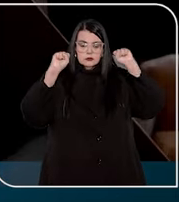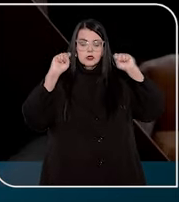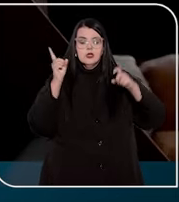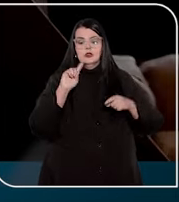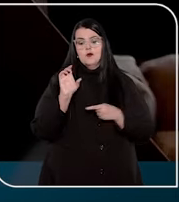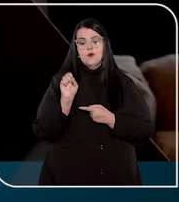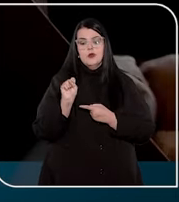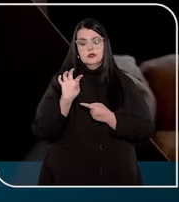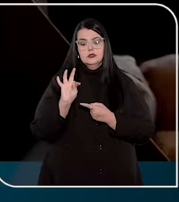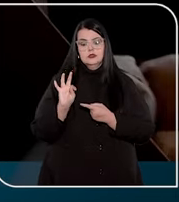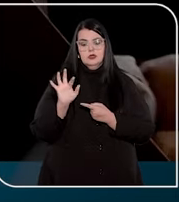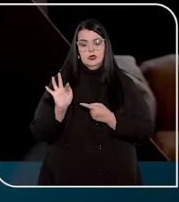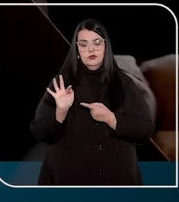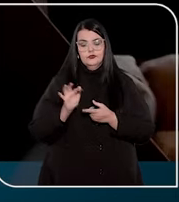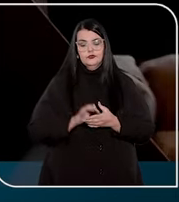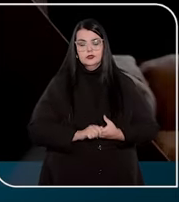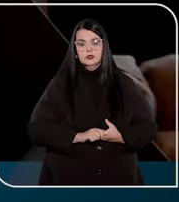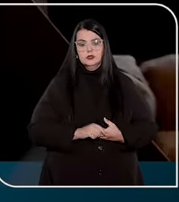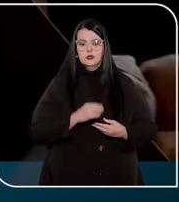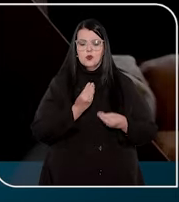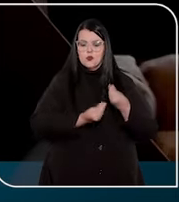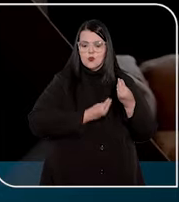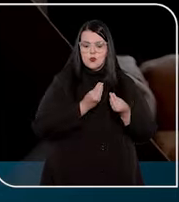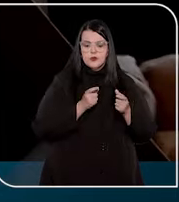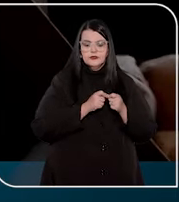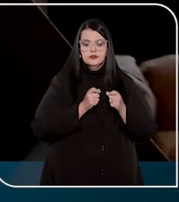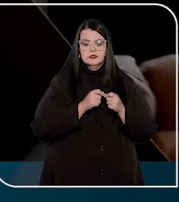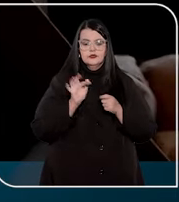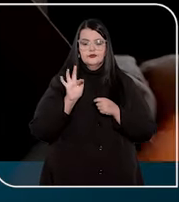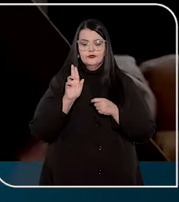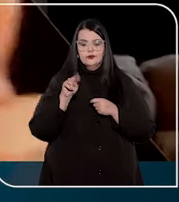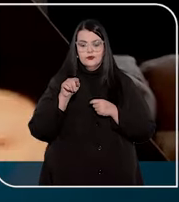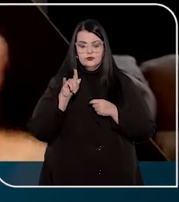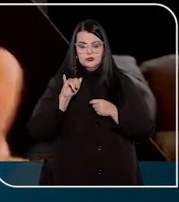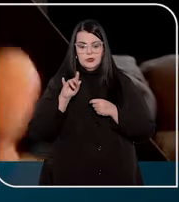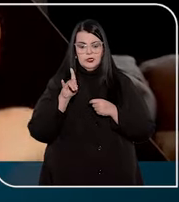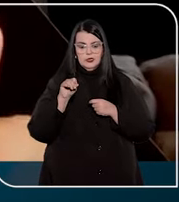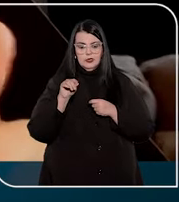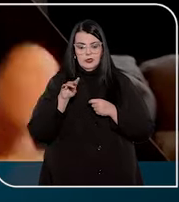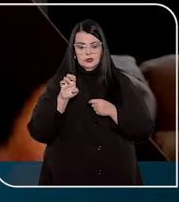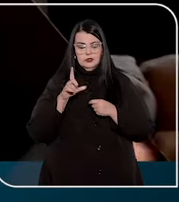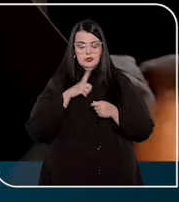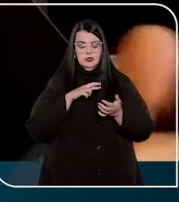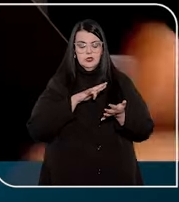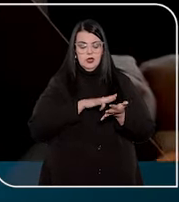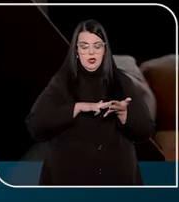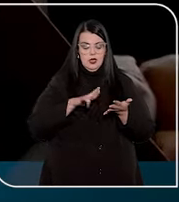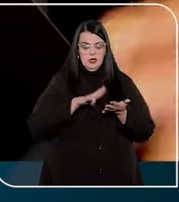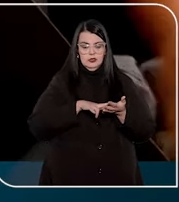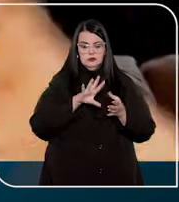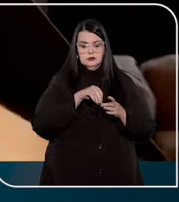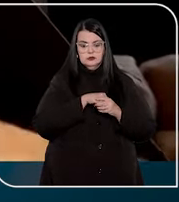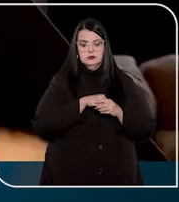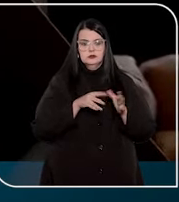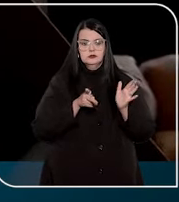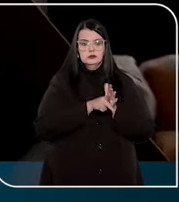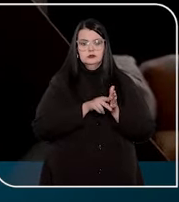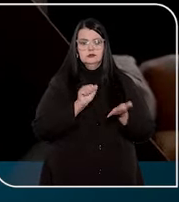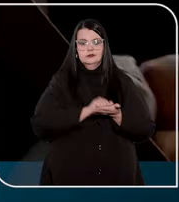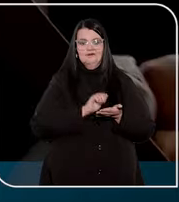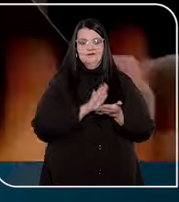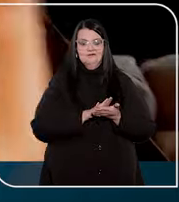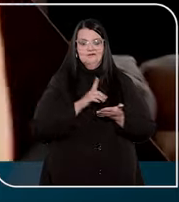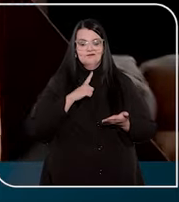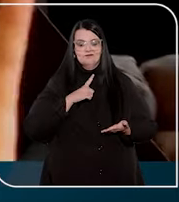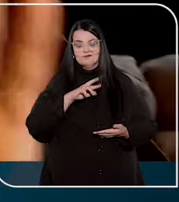Supremo, você não tem como fazer a fungibilidade. Por quê? O agravo interno, você está dizendo para o órgão colegiado do tribunal